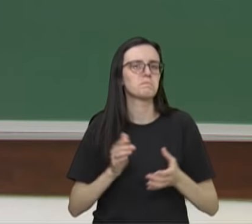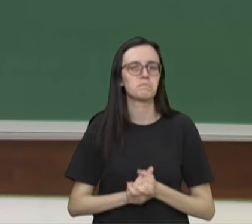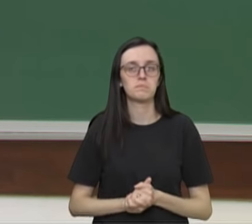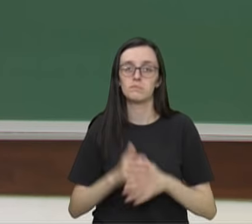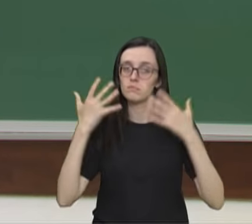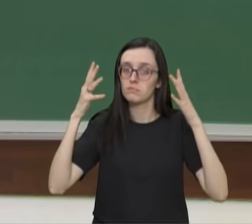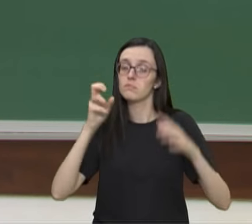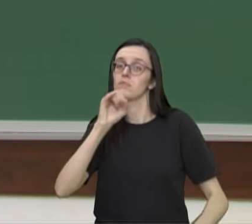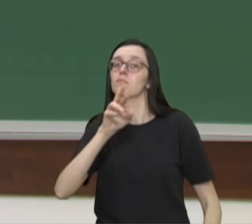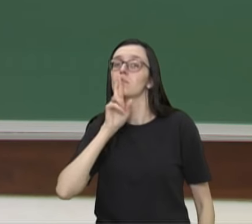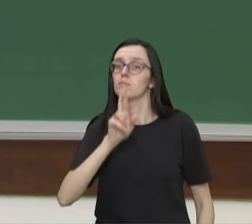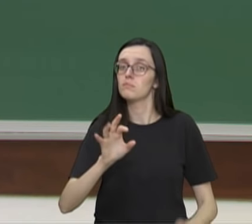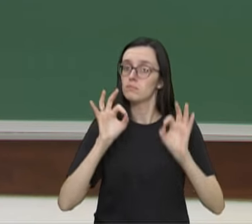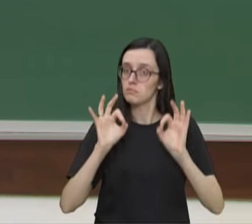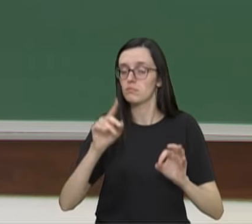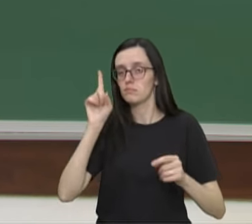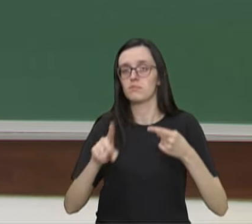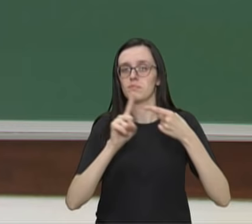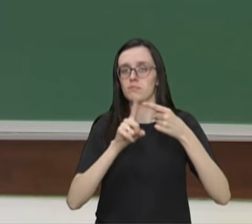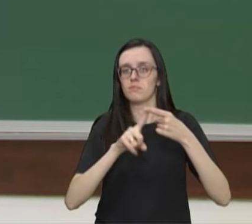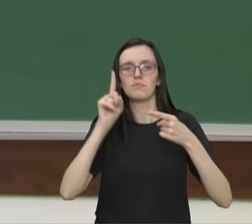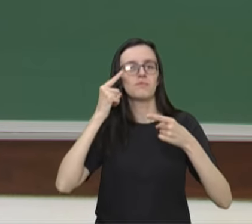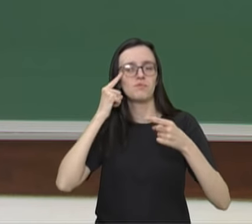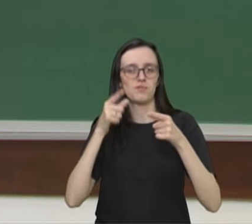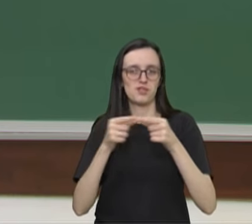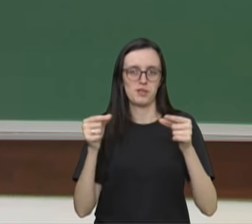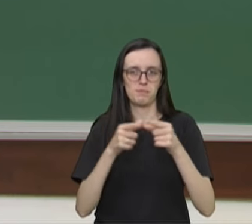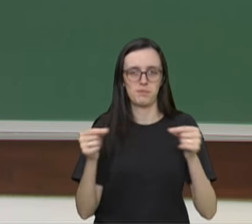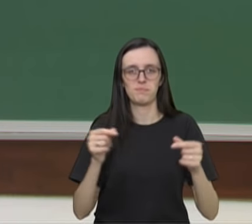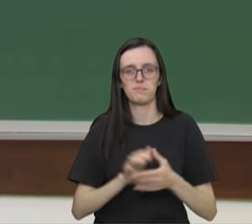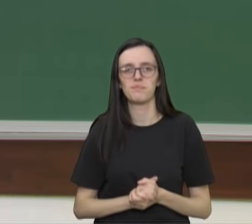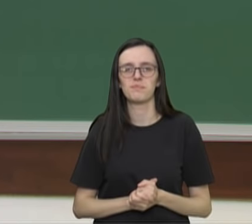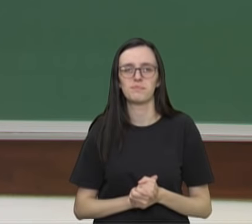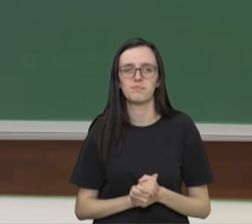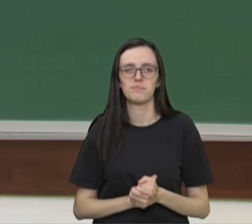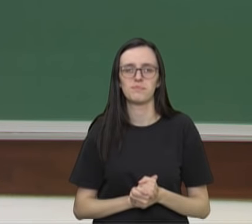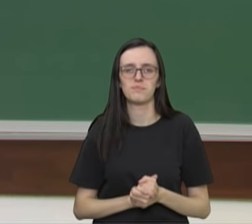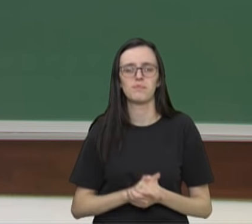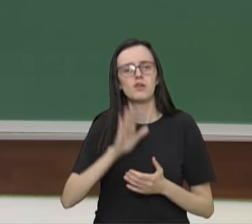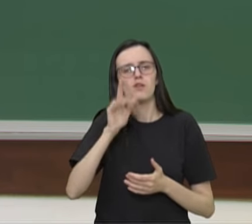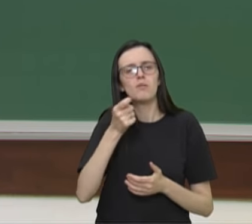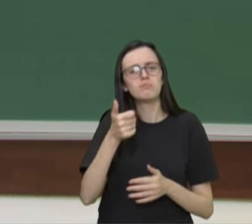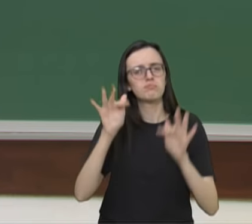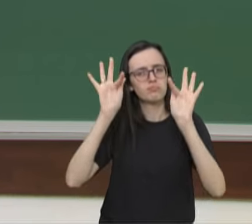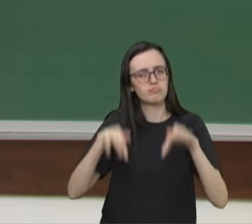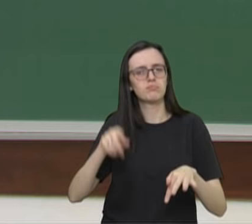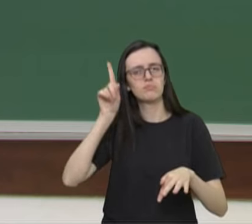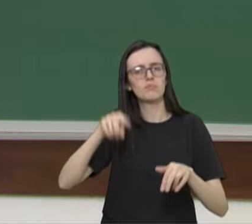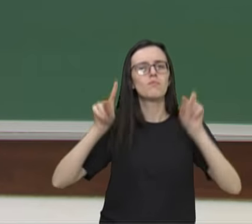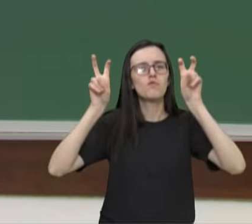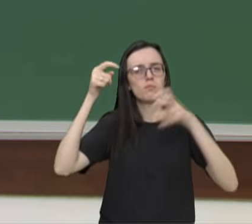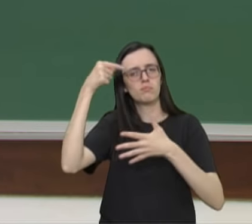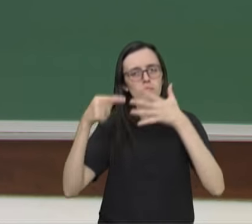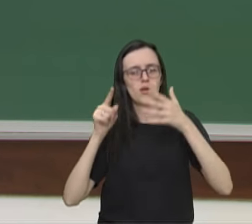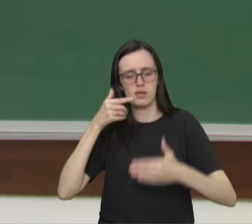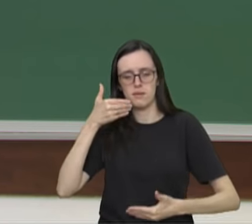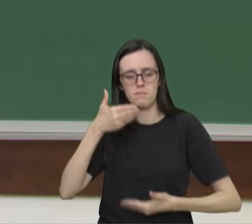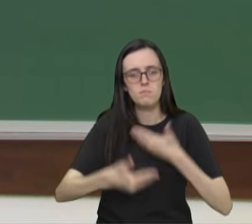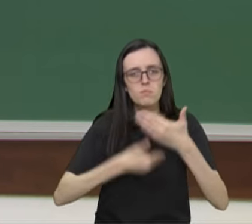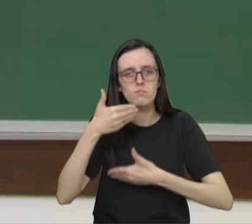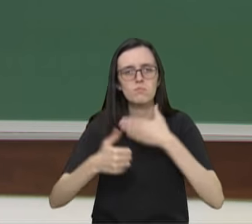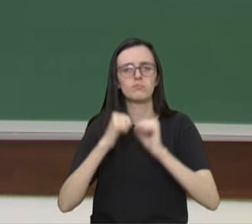parabéns para aquele que respondeu letra a o japão tá ok já para finalizar aqui as questões relacionadas a esse